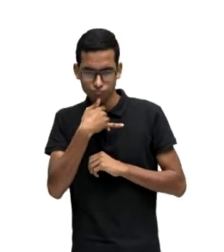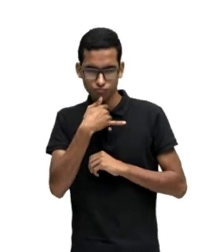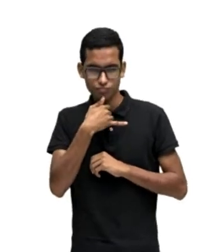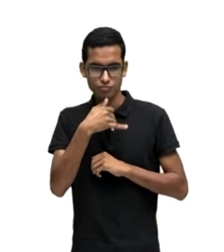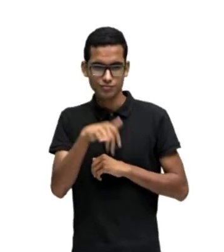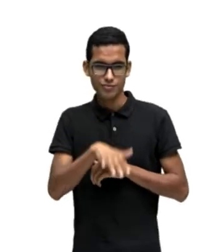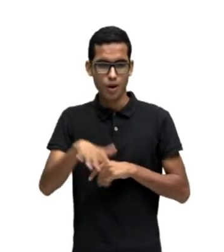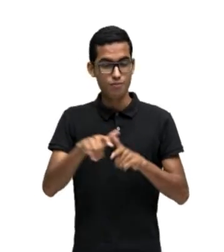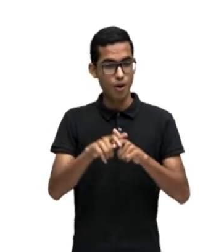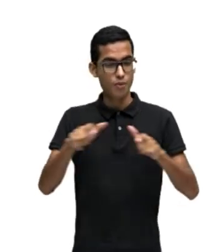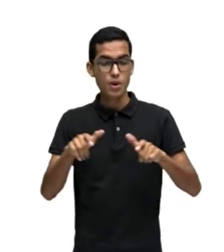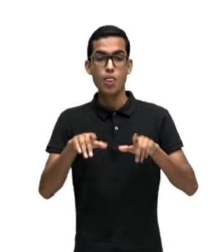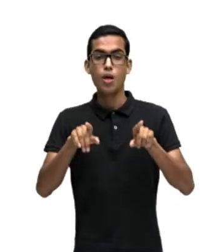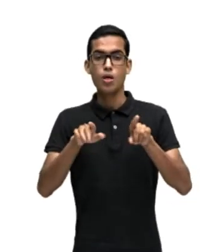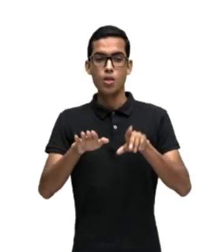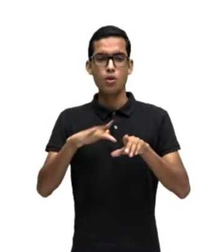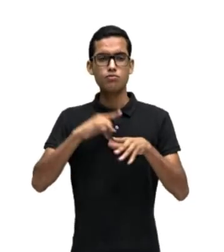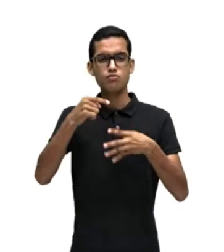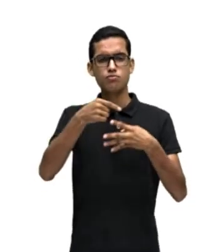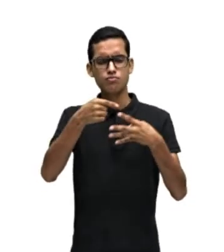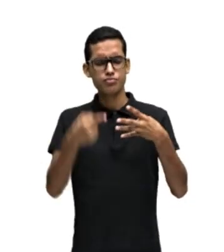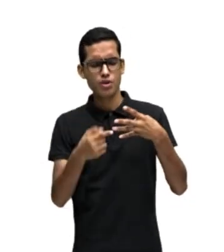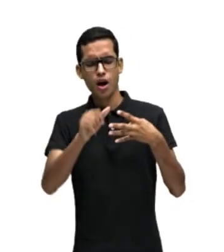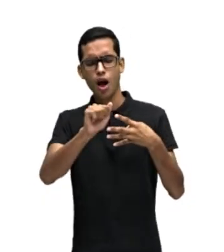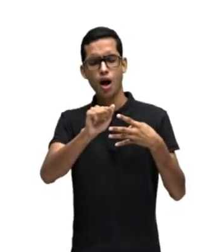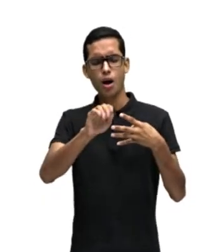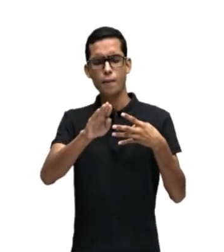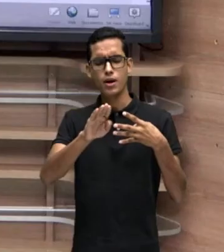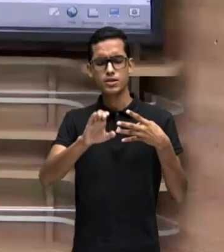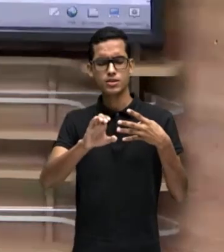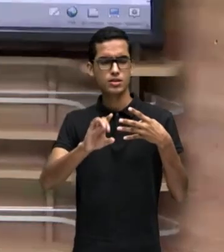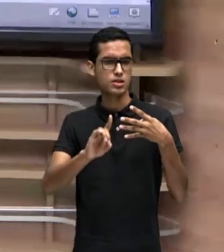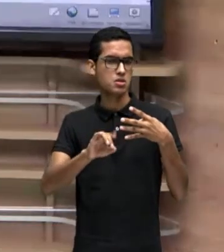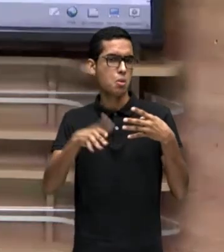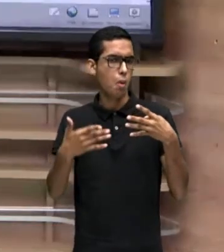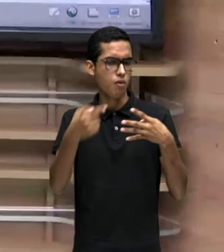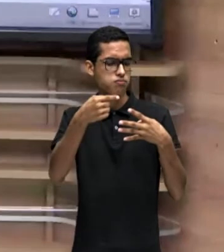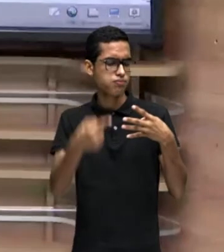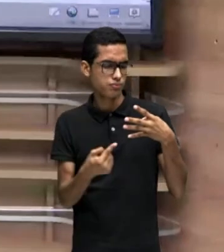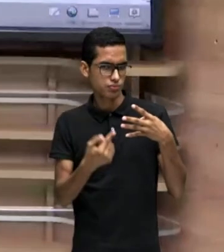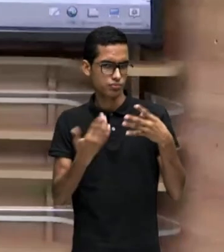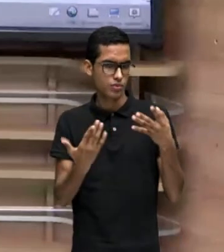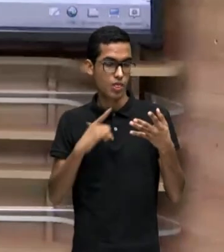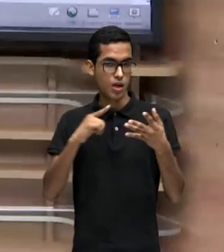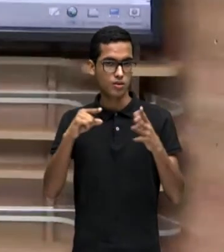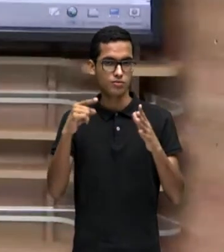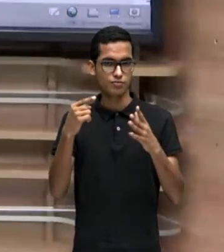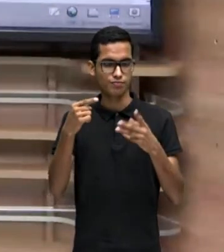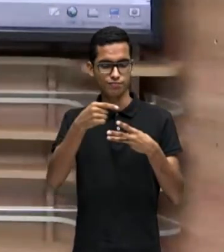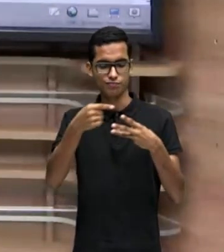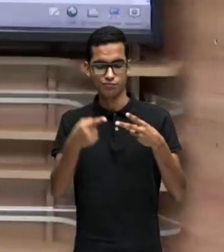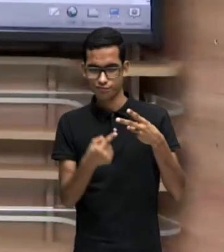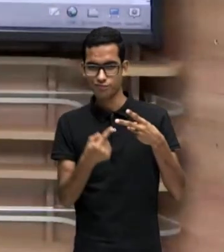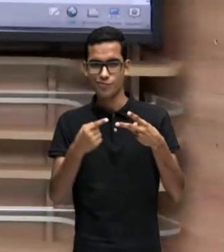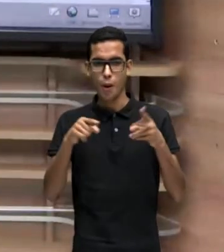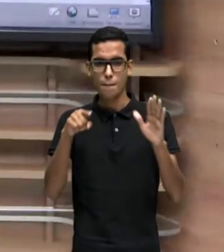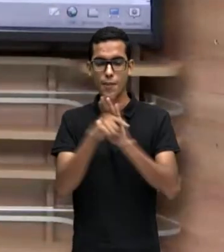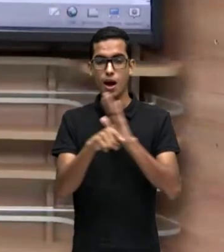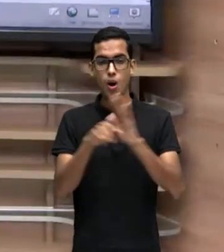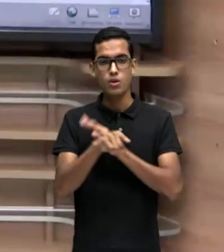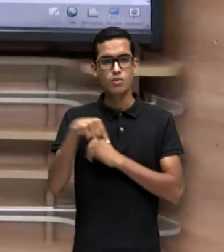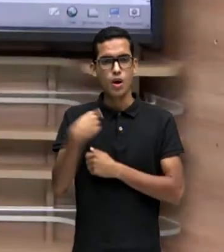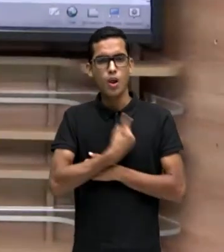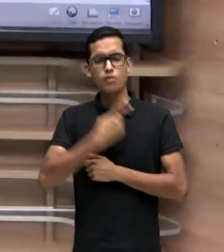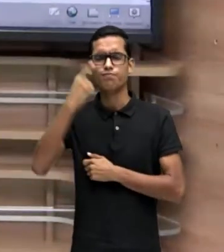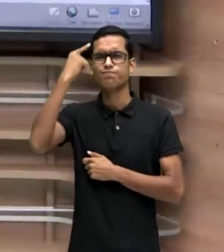drama, do alto ou da ópera. Então, a gente tinha aí essas 2 questões, né, para a gente lembrar, para fazer a gente refletir